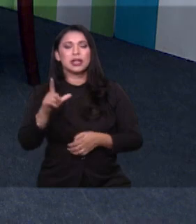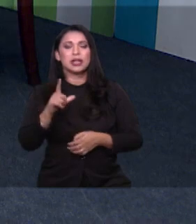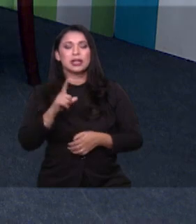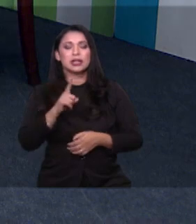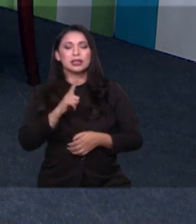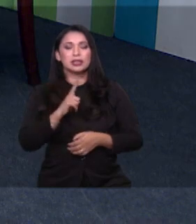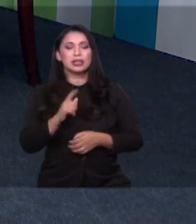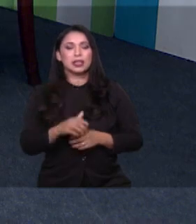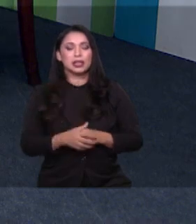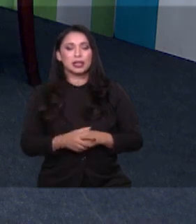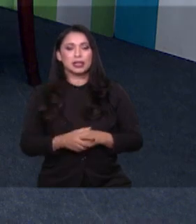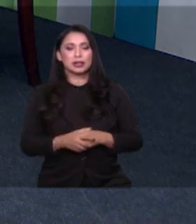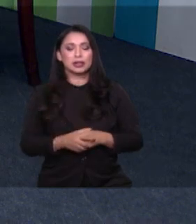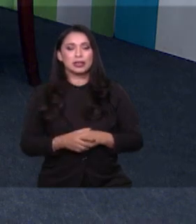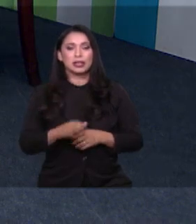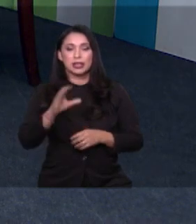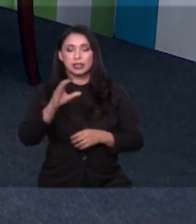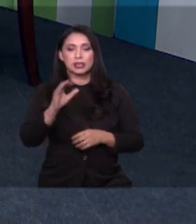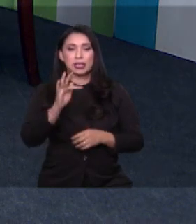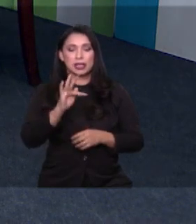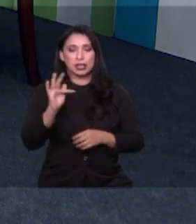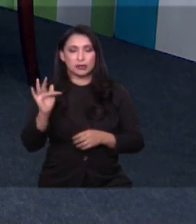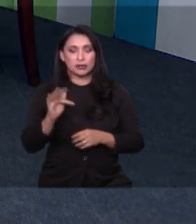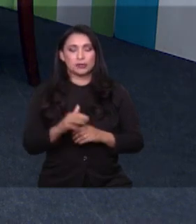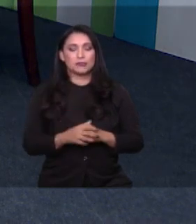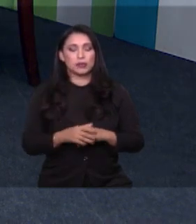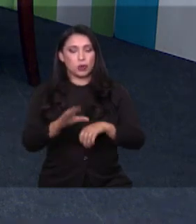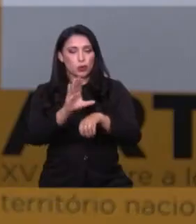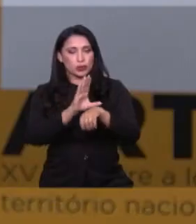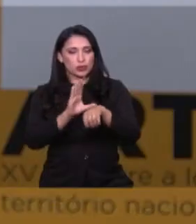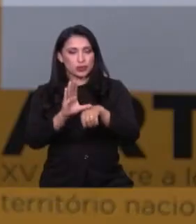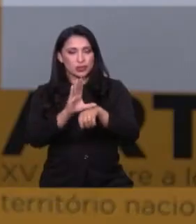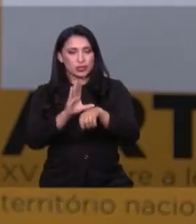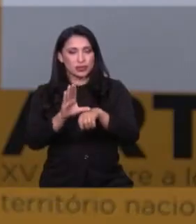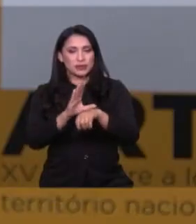na CF também.